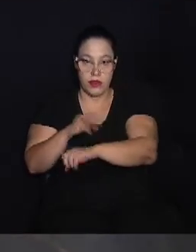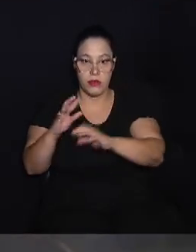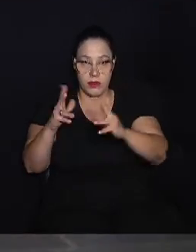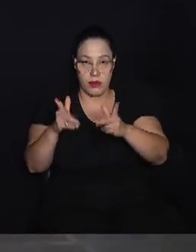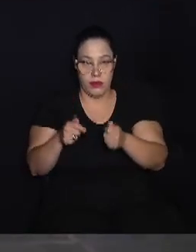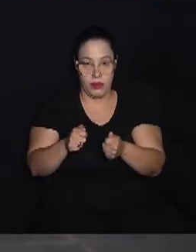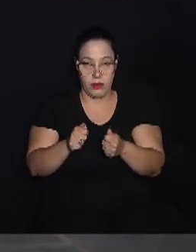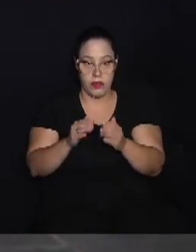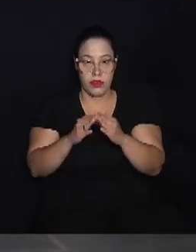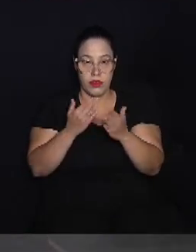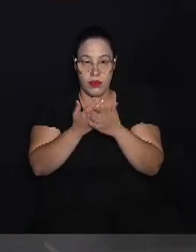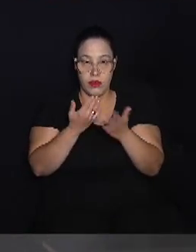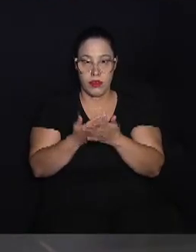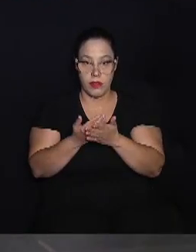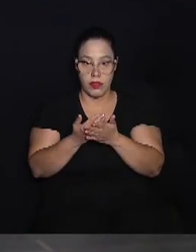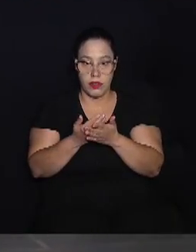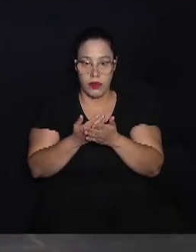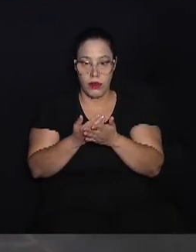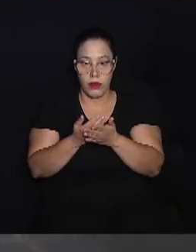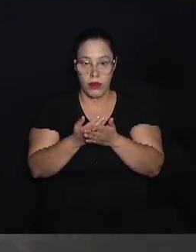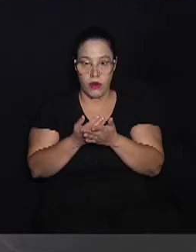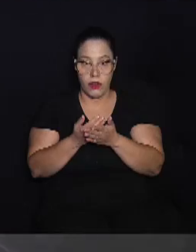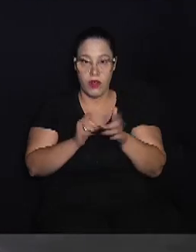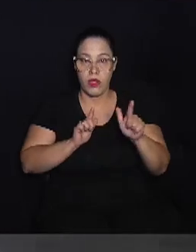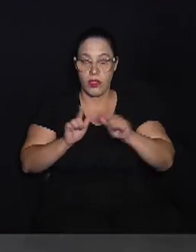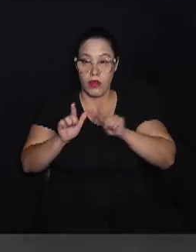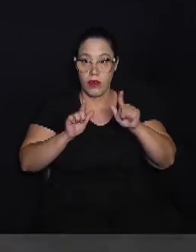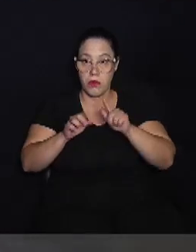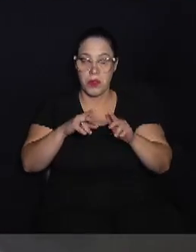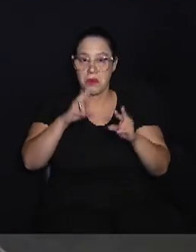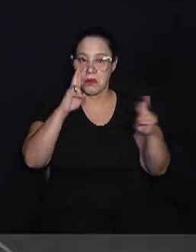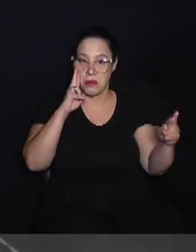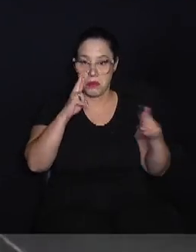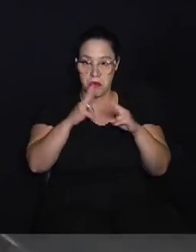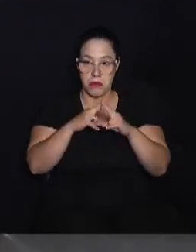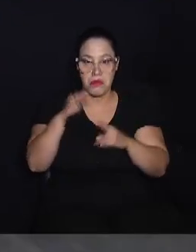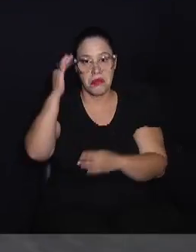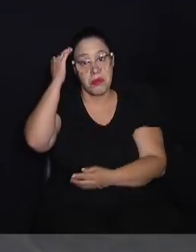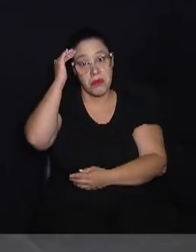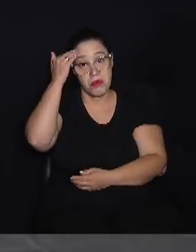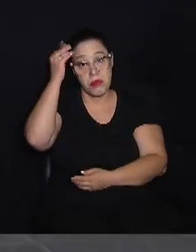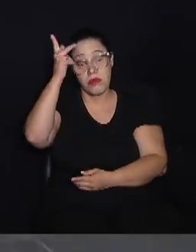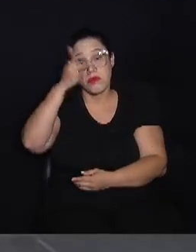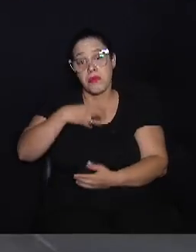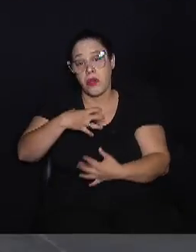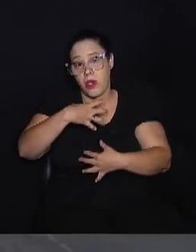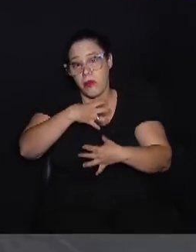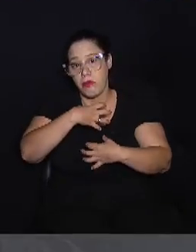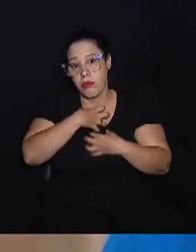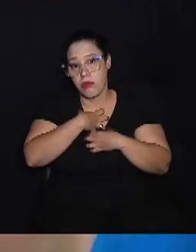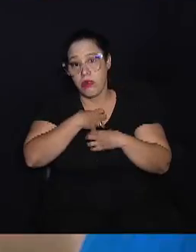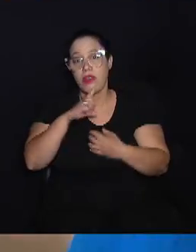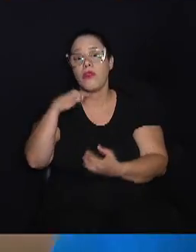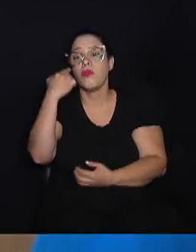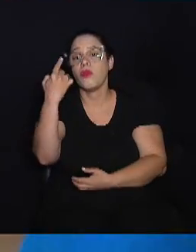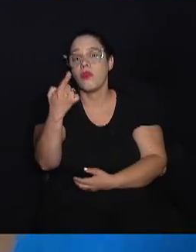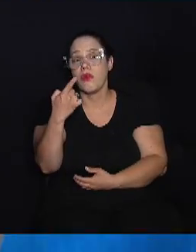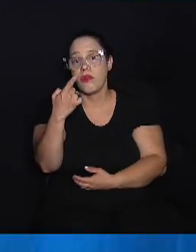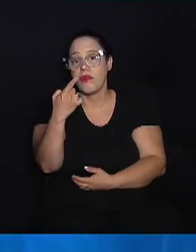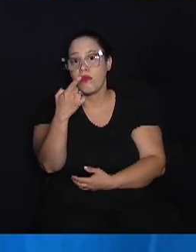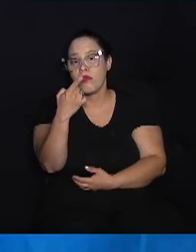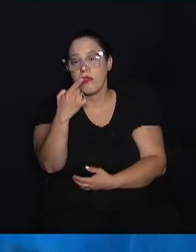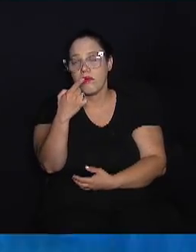do colégio, através da interação, trabalhando o reconhecimento de entender os próprios sentimentos e o dos outros,